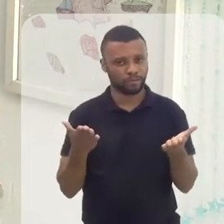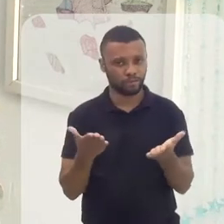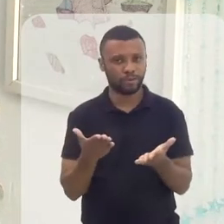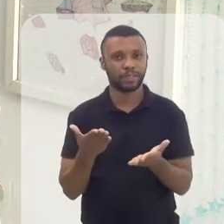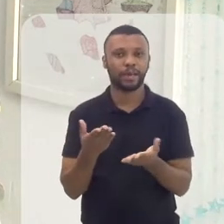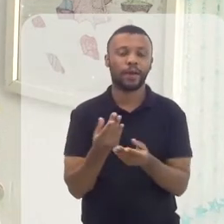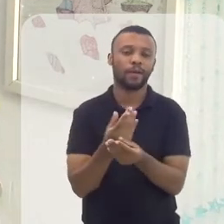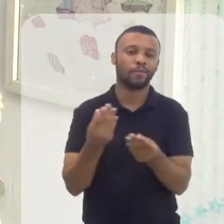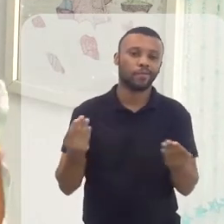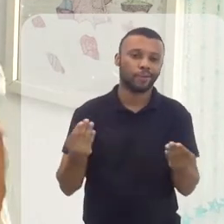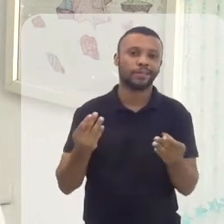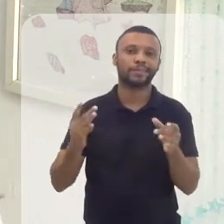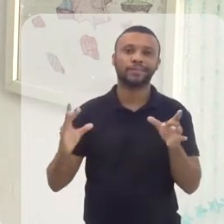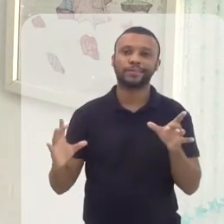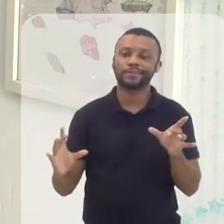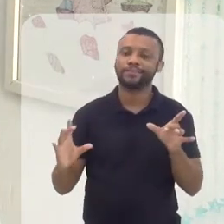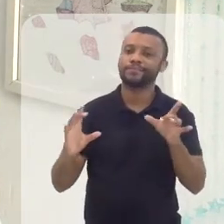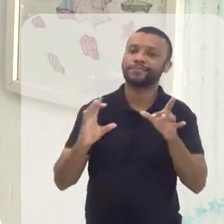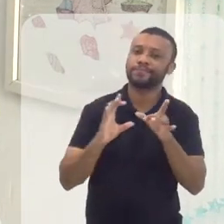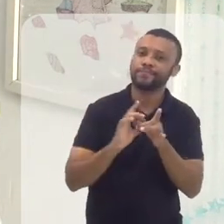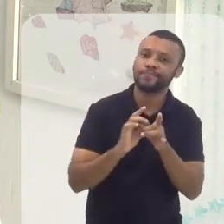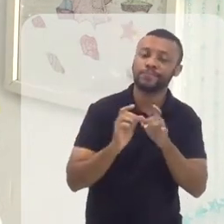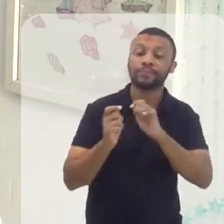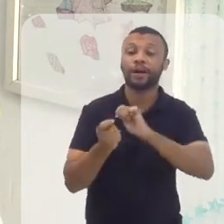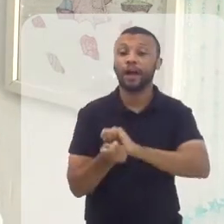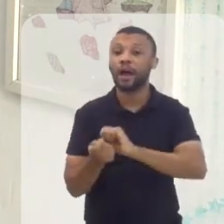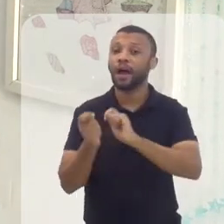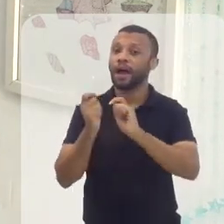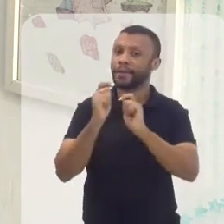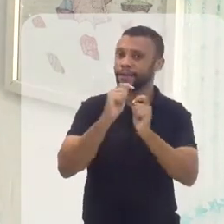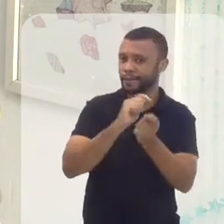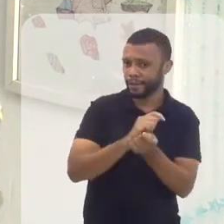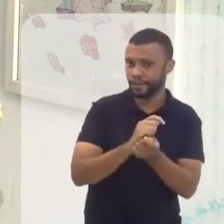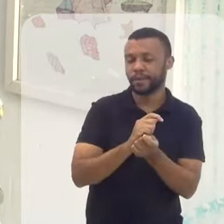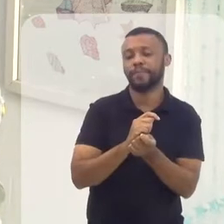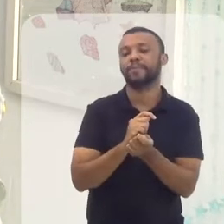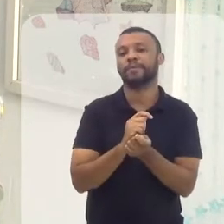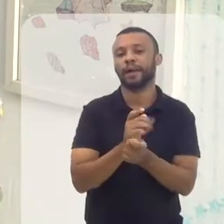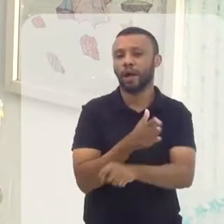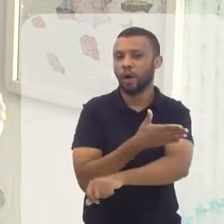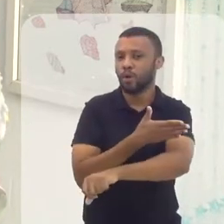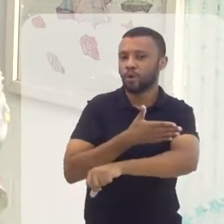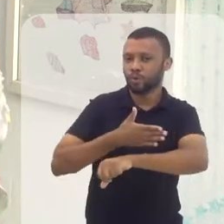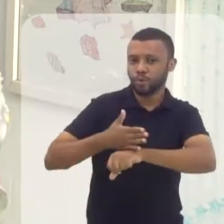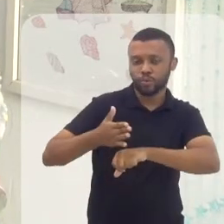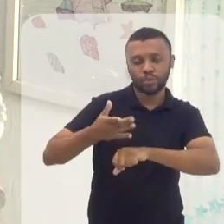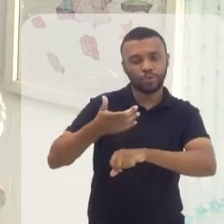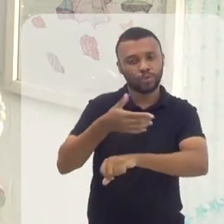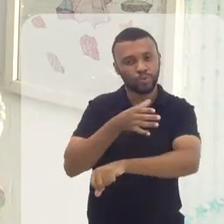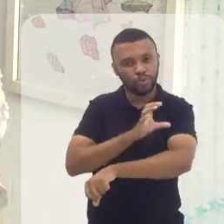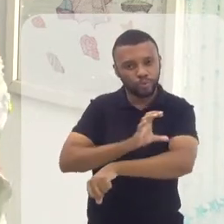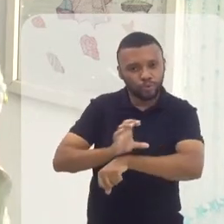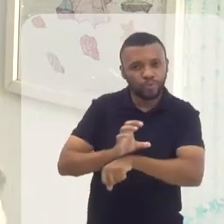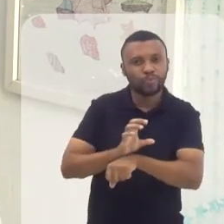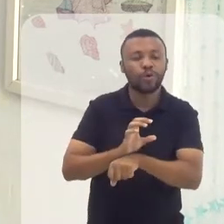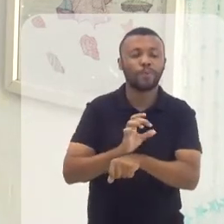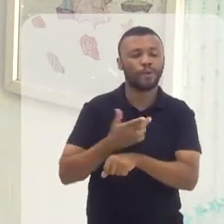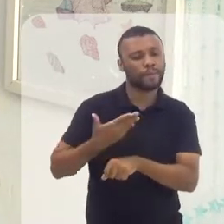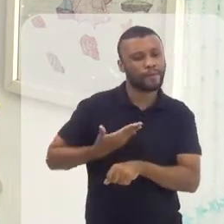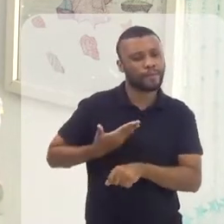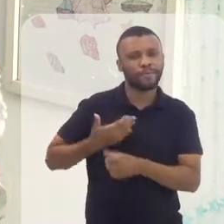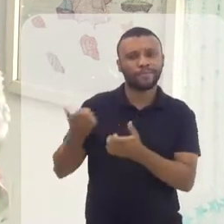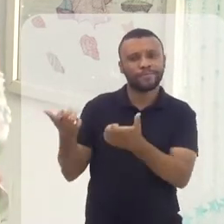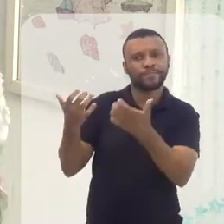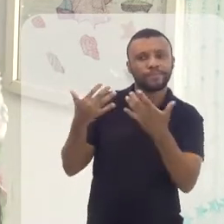atualmente, porque... Muitas acoplaram, né? Muitas tiveram que se adaptar. Os judeus, inclusive, alguns, né,